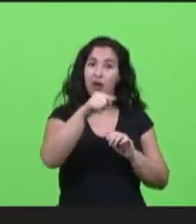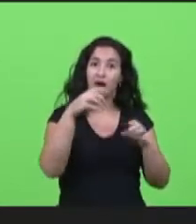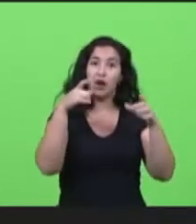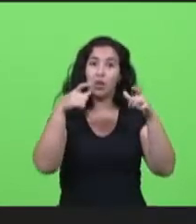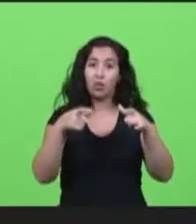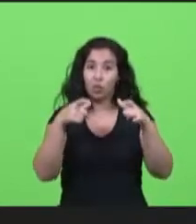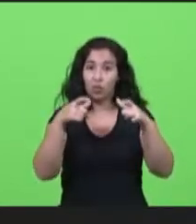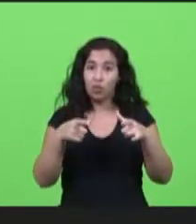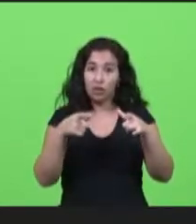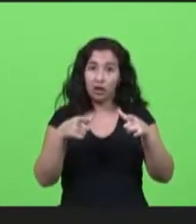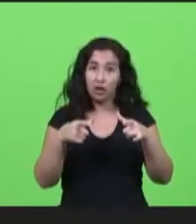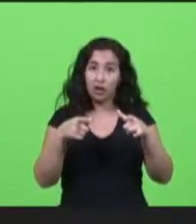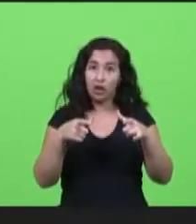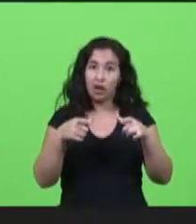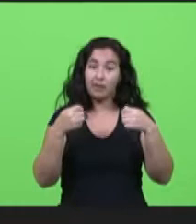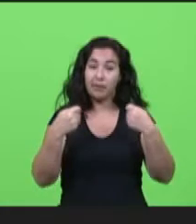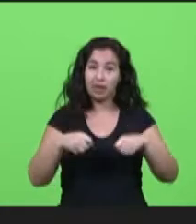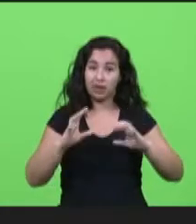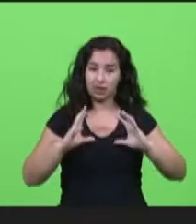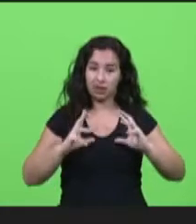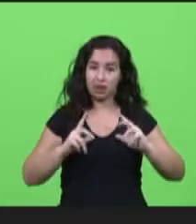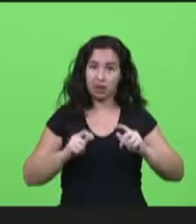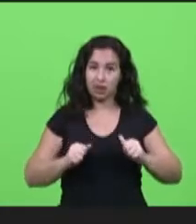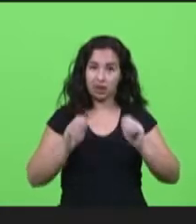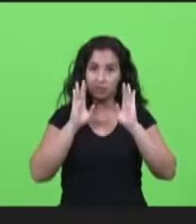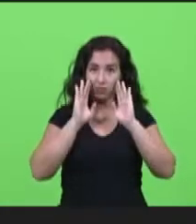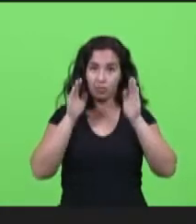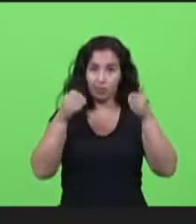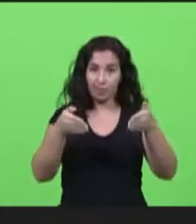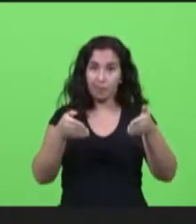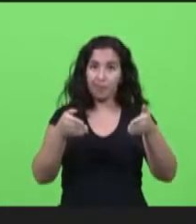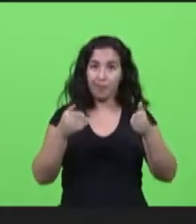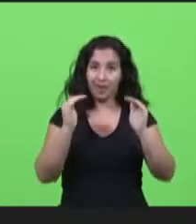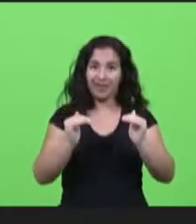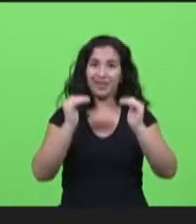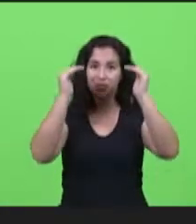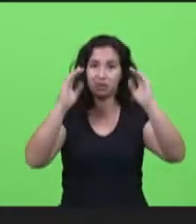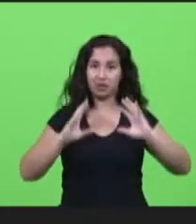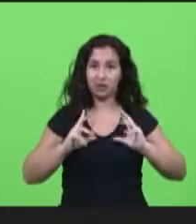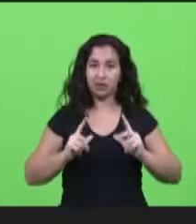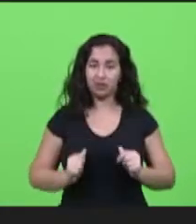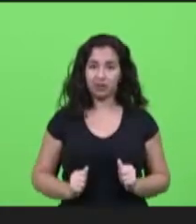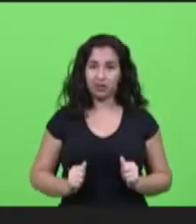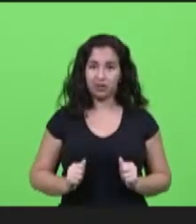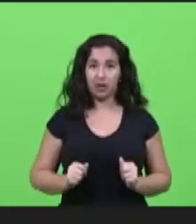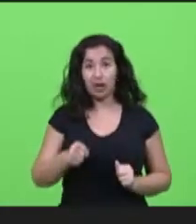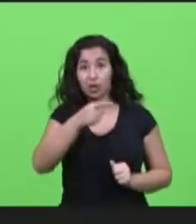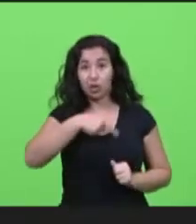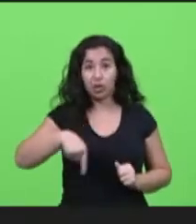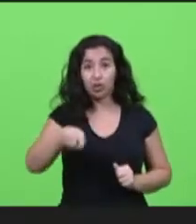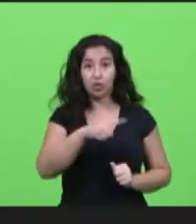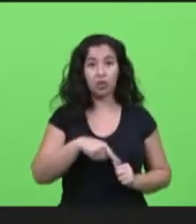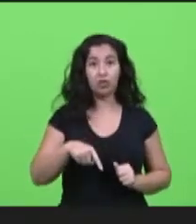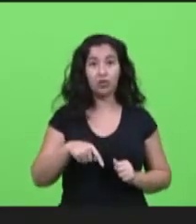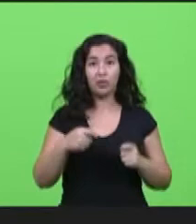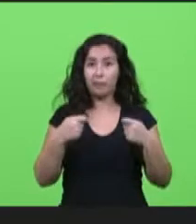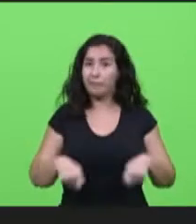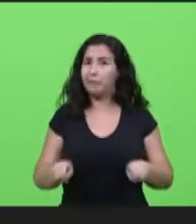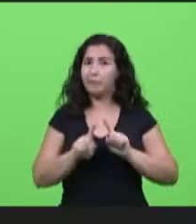das autoridades sanitárias, porque senão nós não precisamos